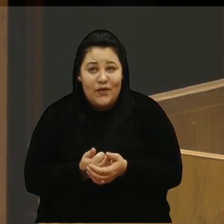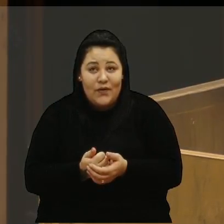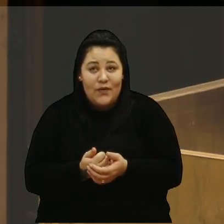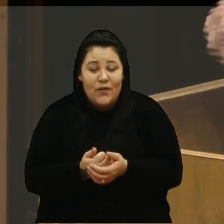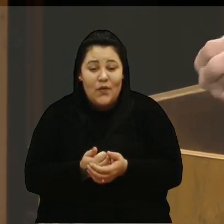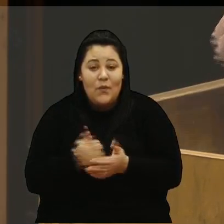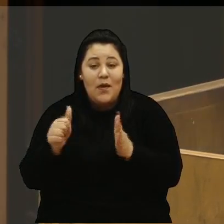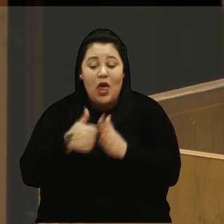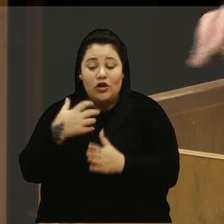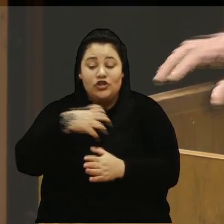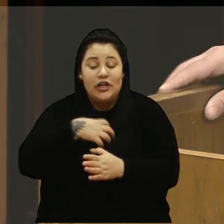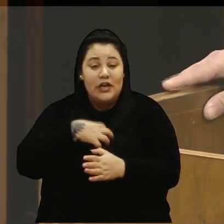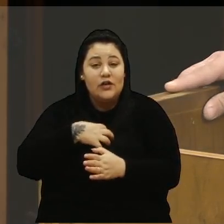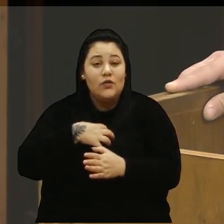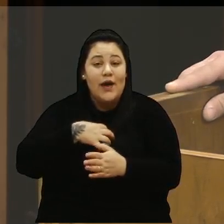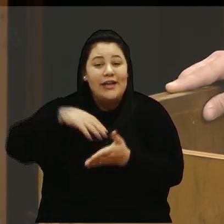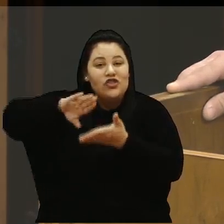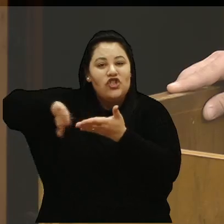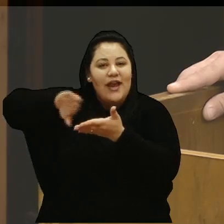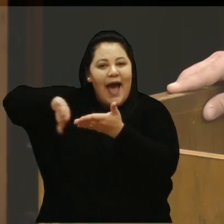maior mobilidade urbana.